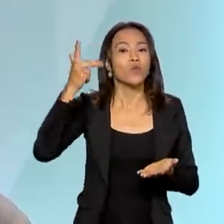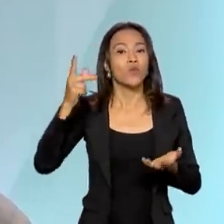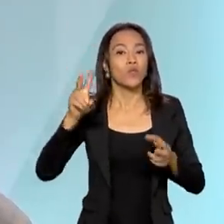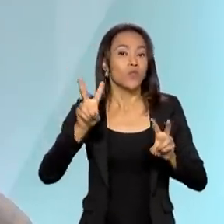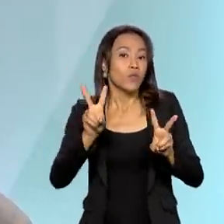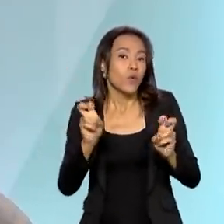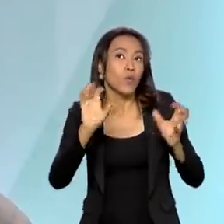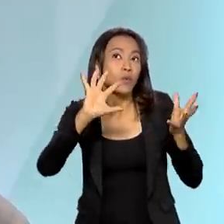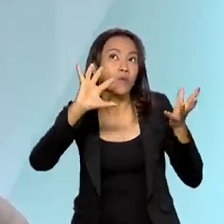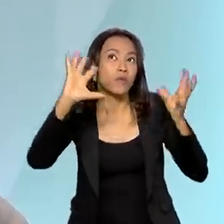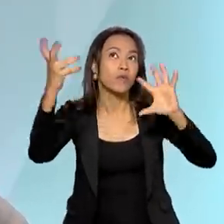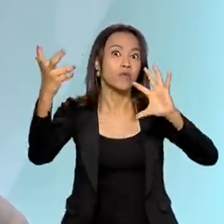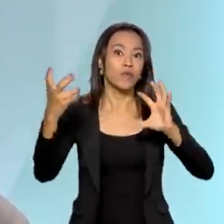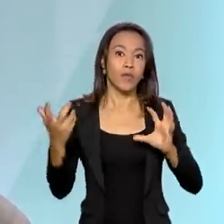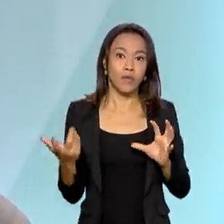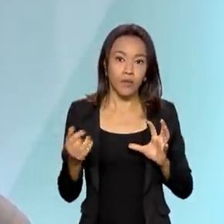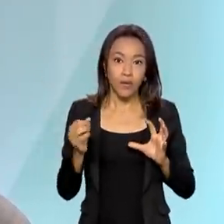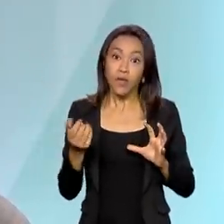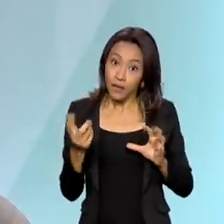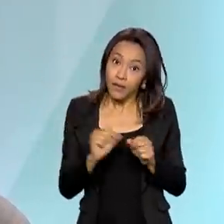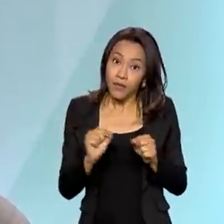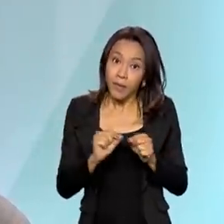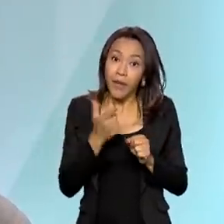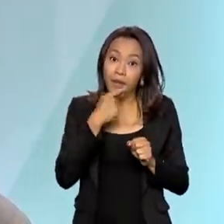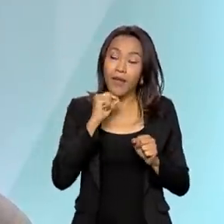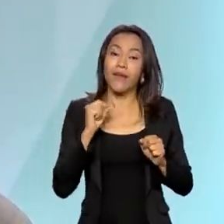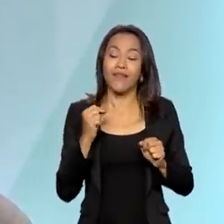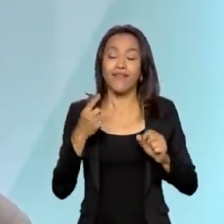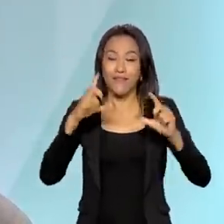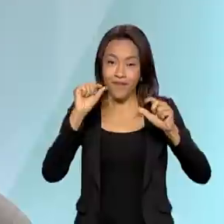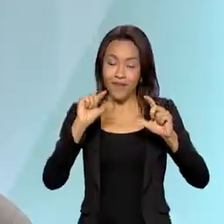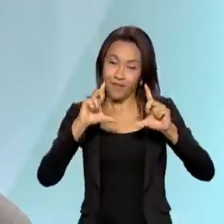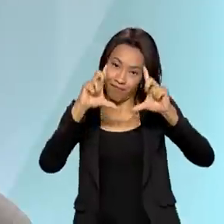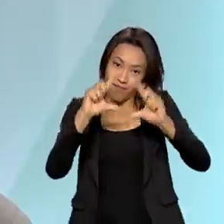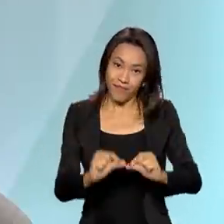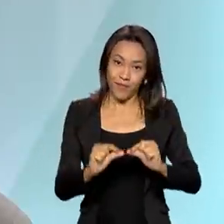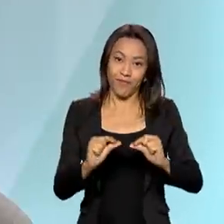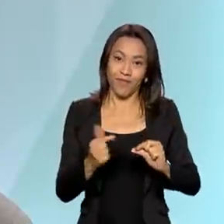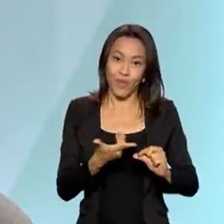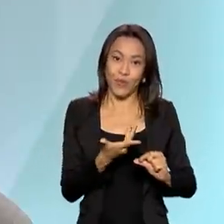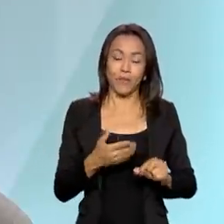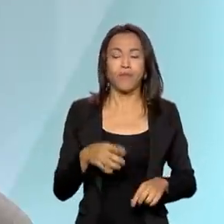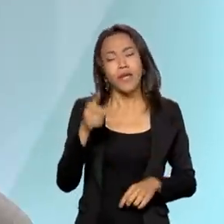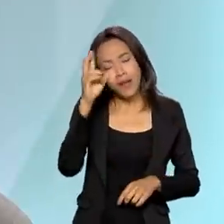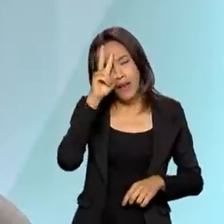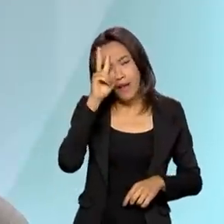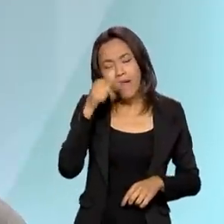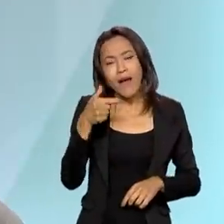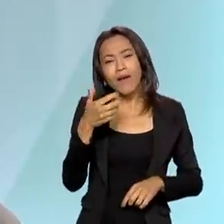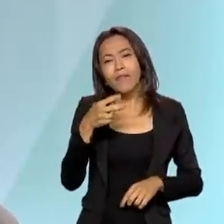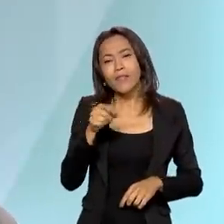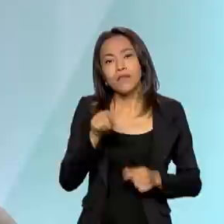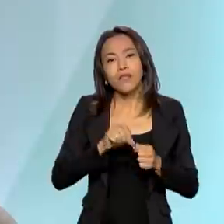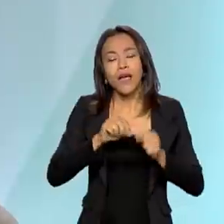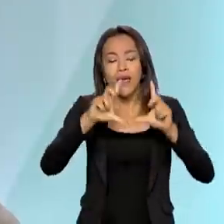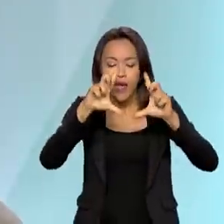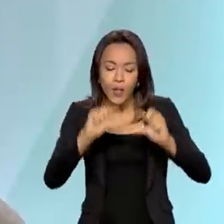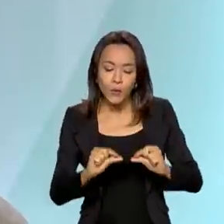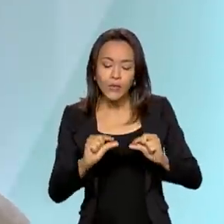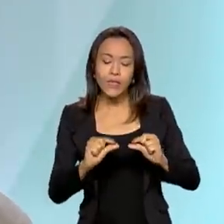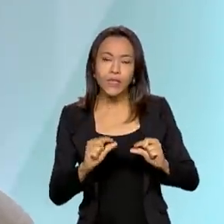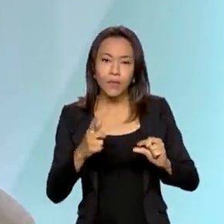climáticas lucrativas para quem fizer essa redução. Então, imagina que você vai poder reduzir as emissões, como eu